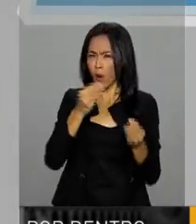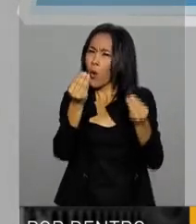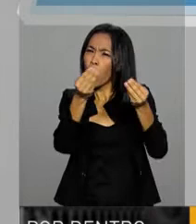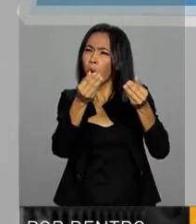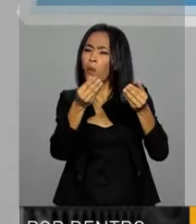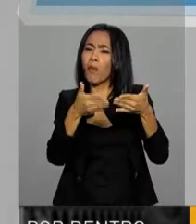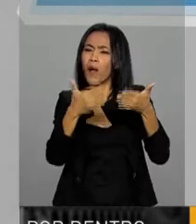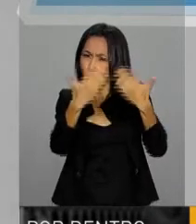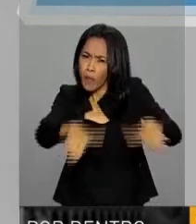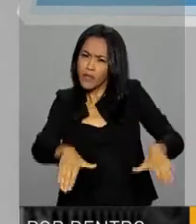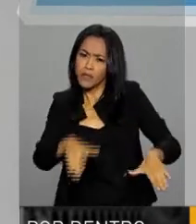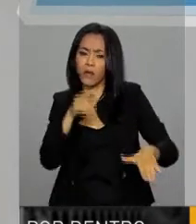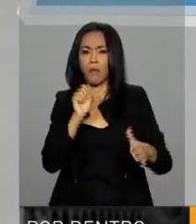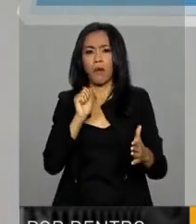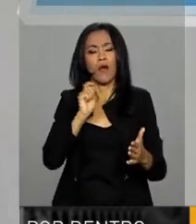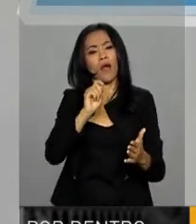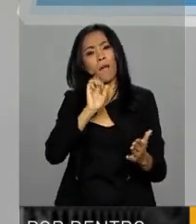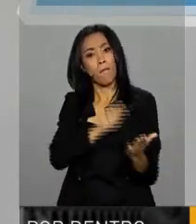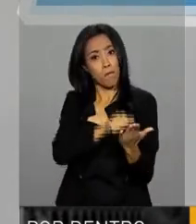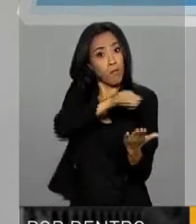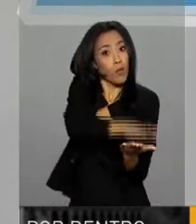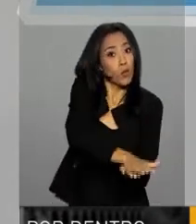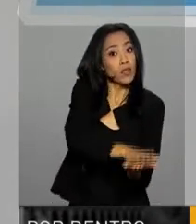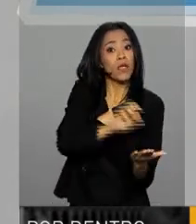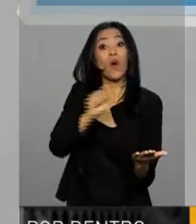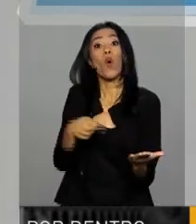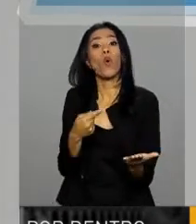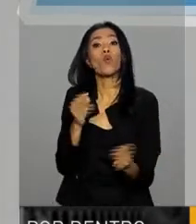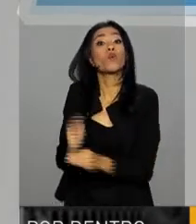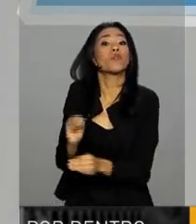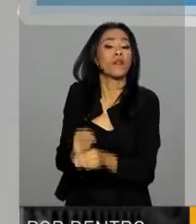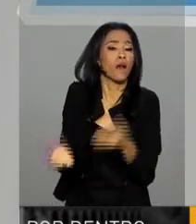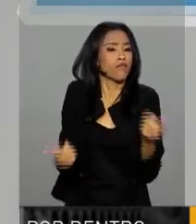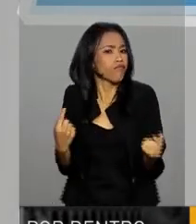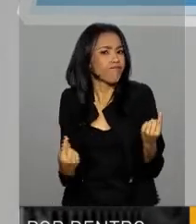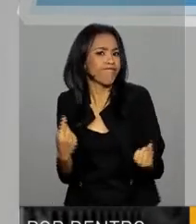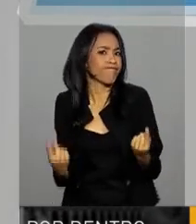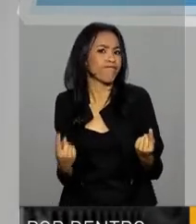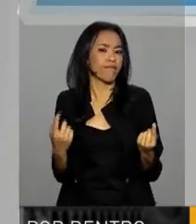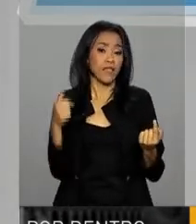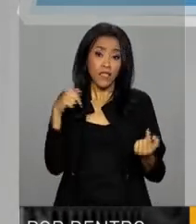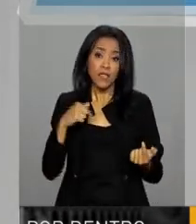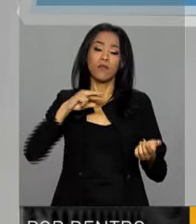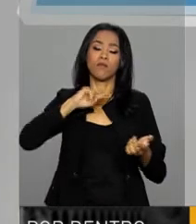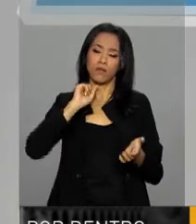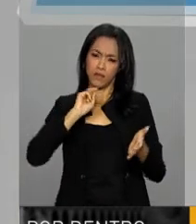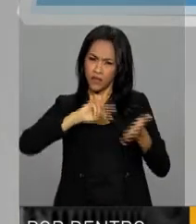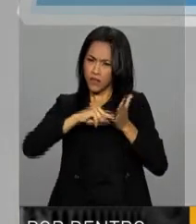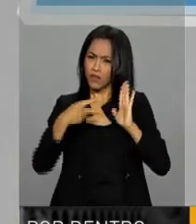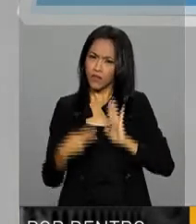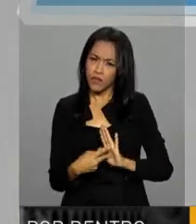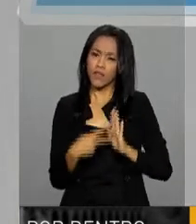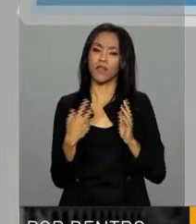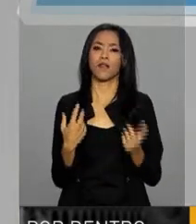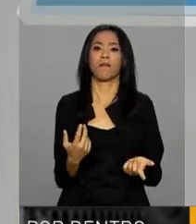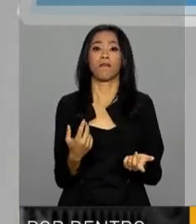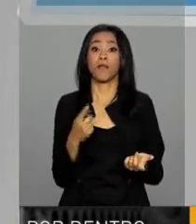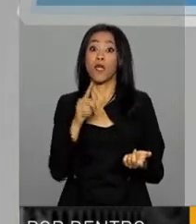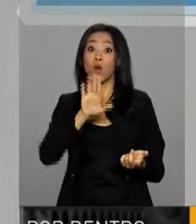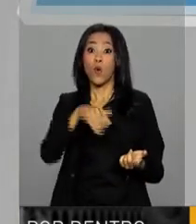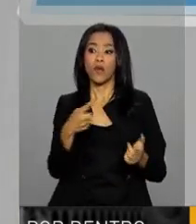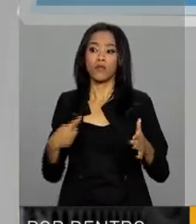causar ao meio ambiente os danos pergunta o senhor isso quer dizer que a parte autuada